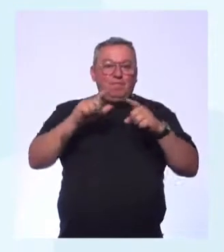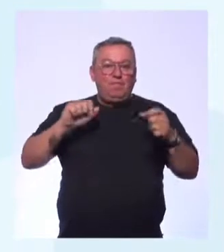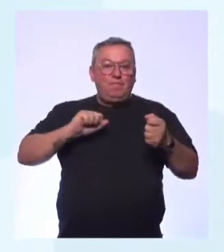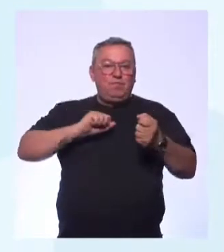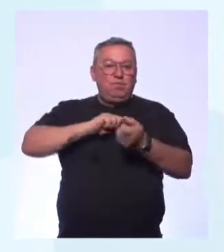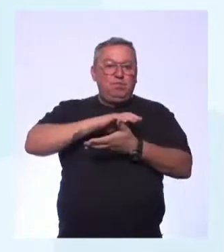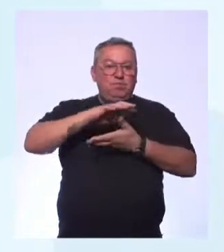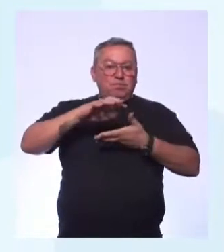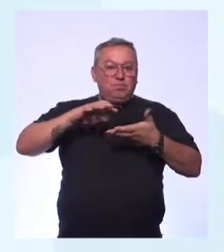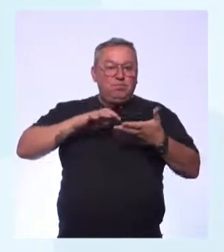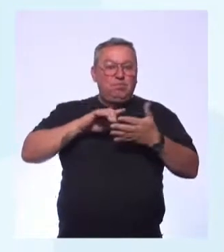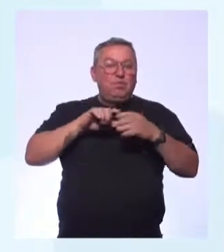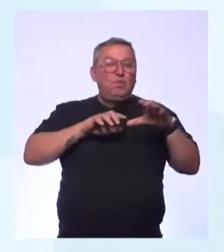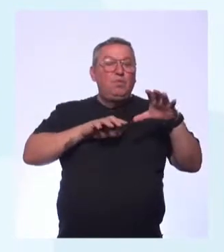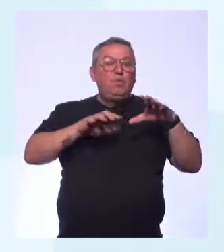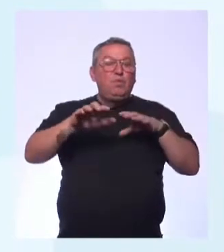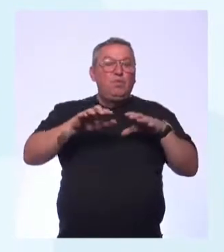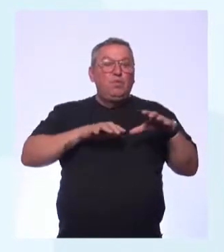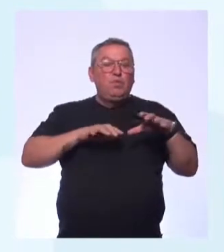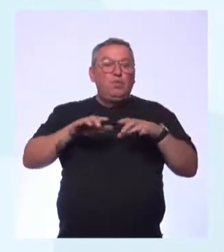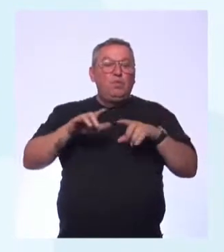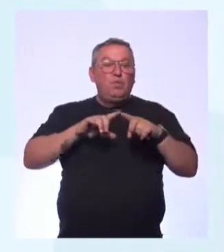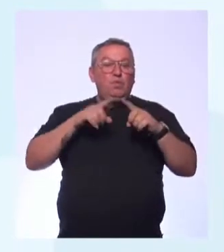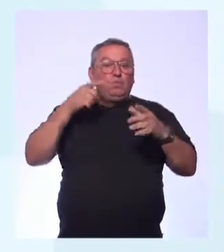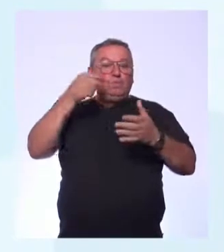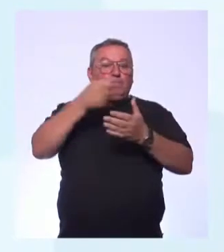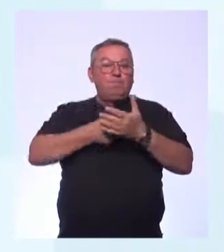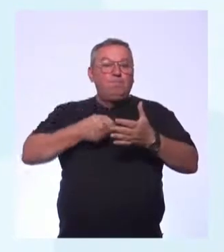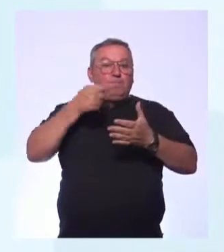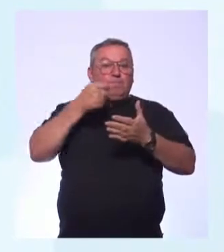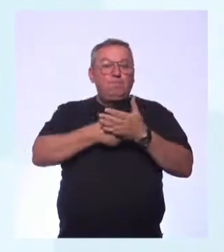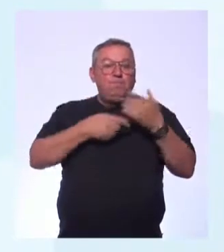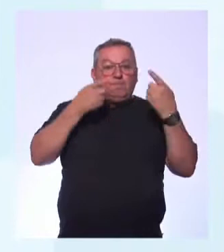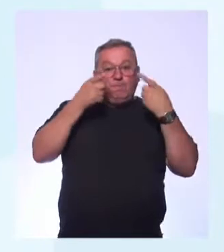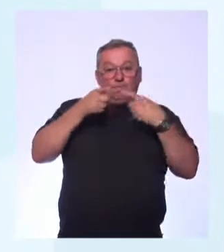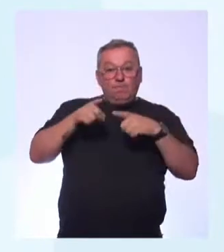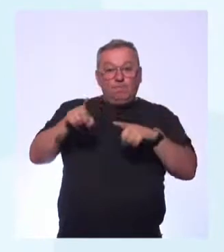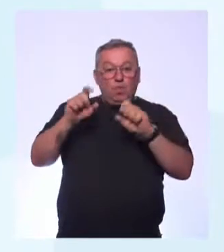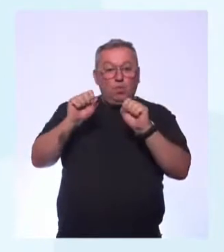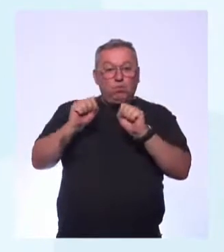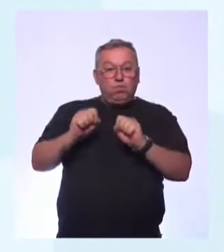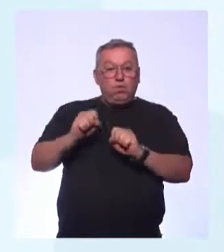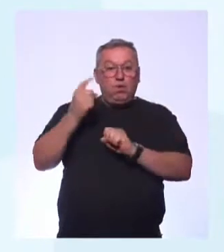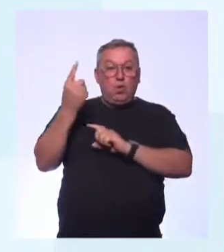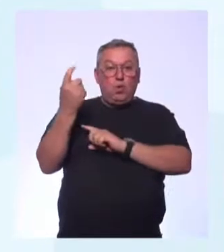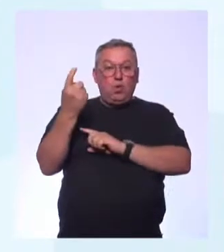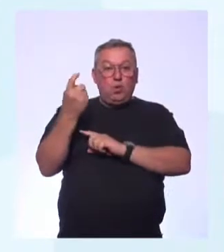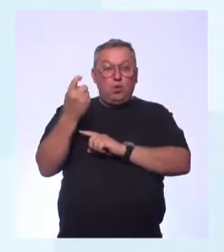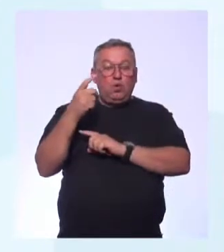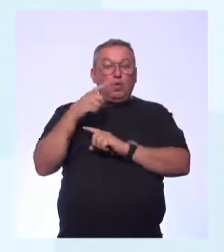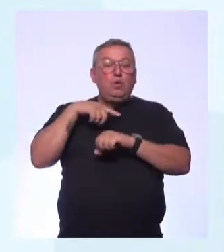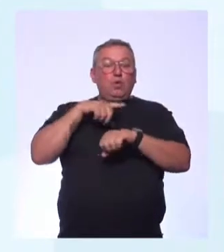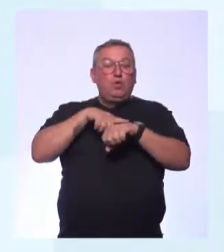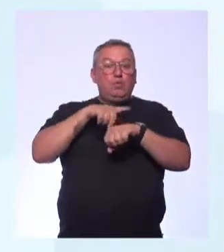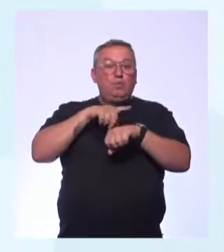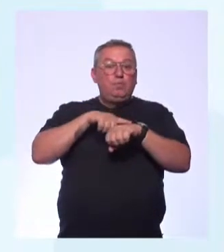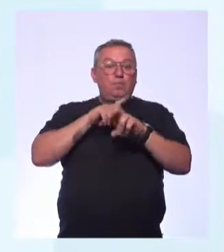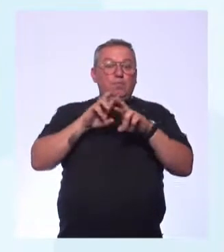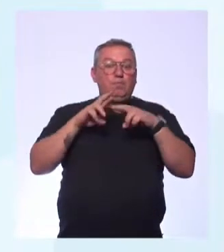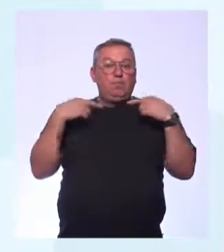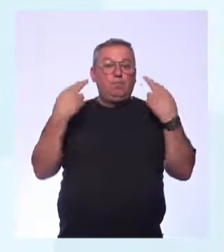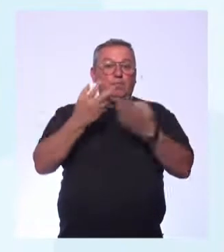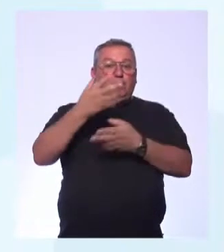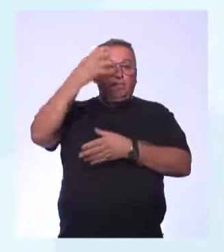rebeliões e nos movimentos contestatórios ao poder centralizado durante o período regencial